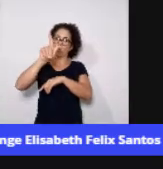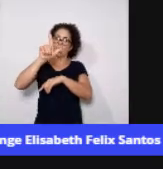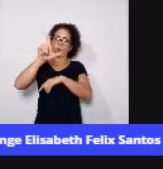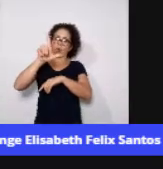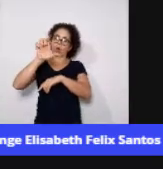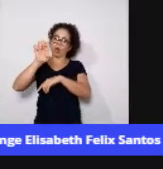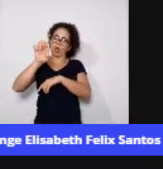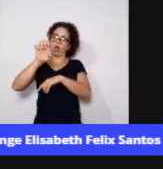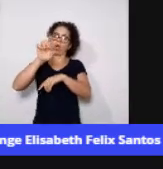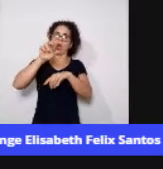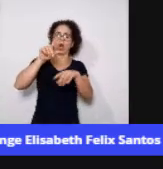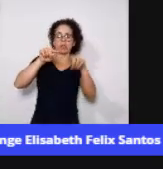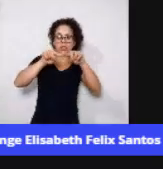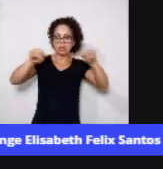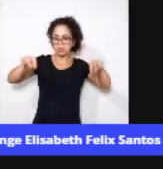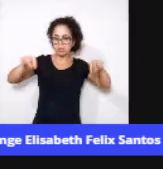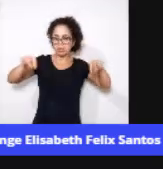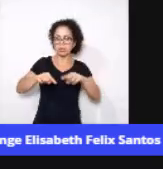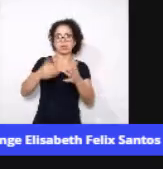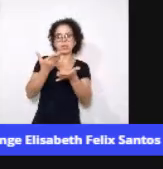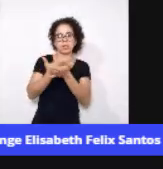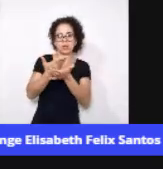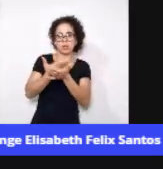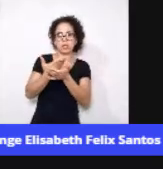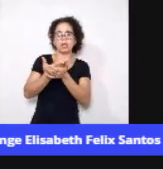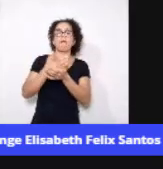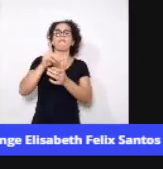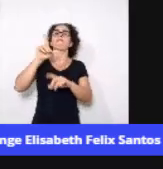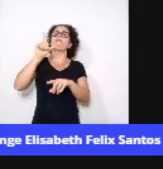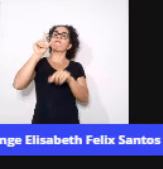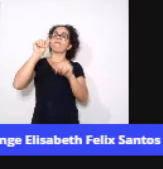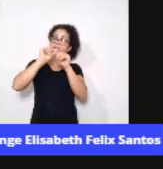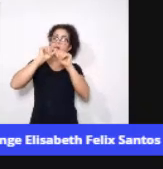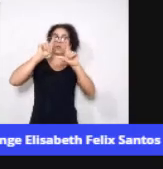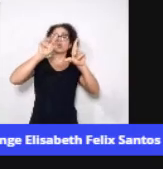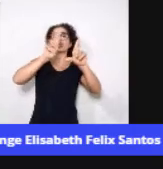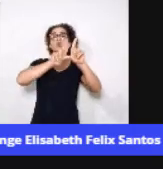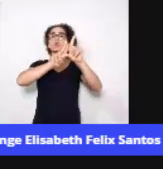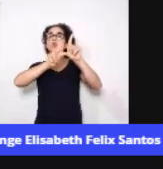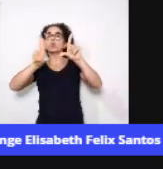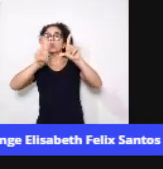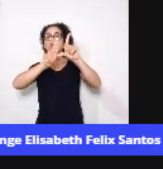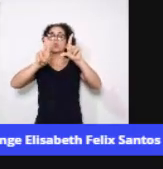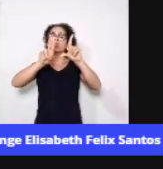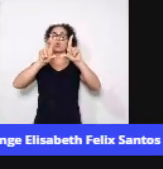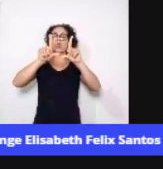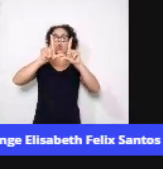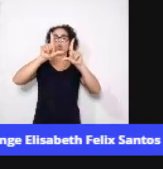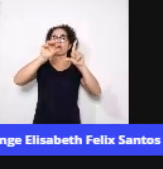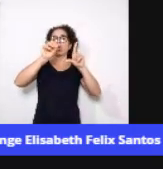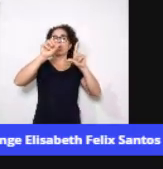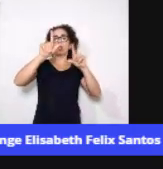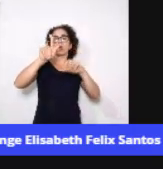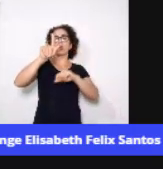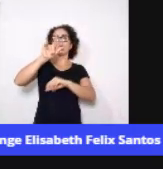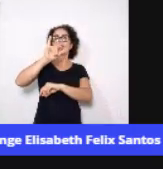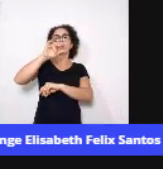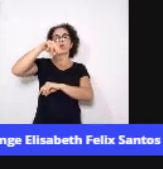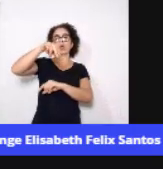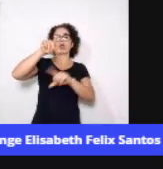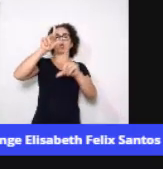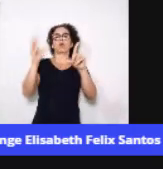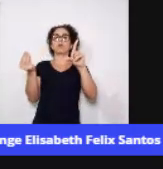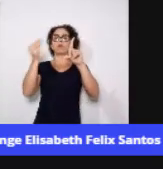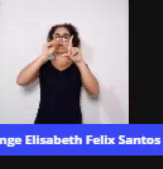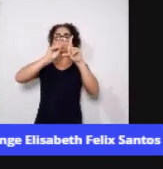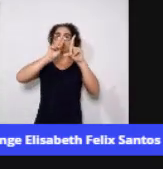Nós façamos o nosso login e, como vocês podem perceber, no canto superior direito,